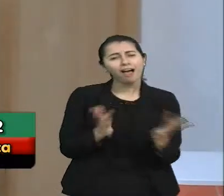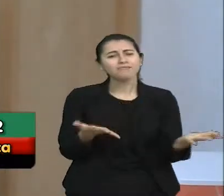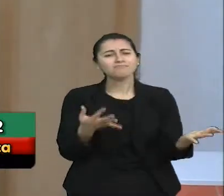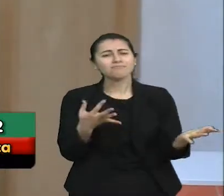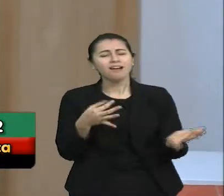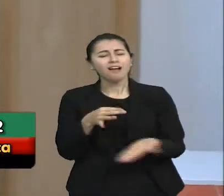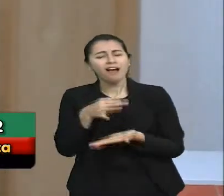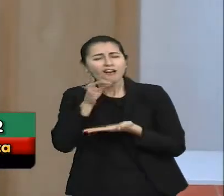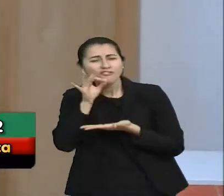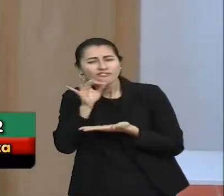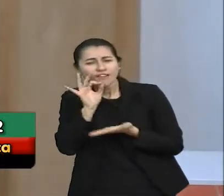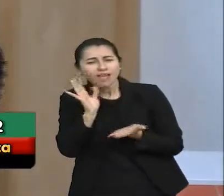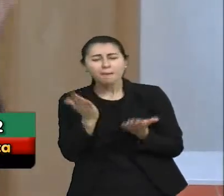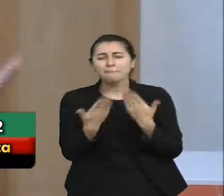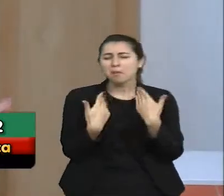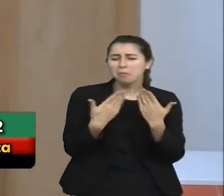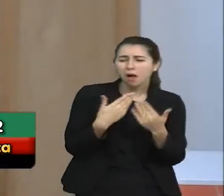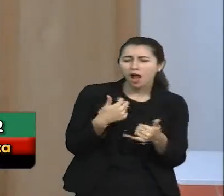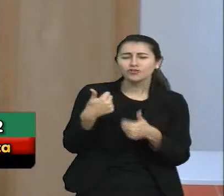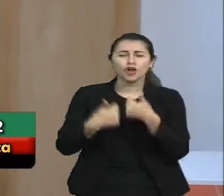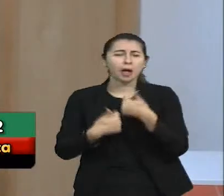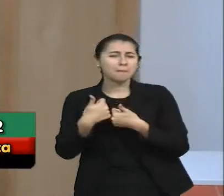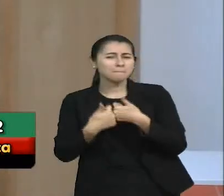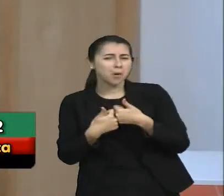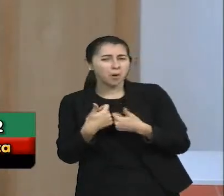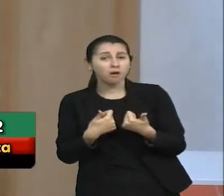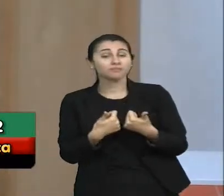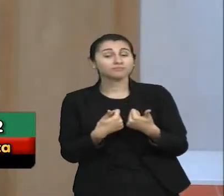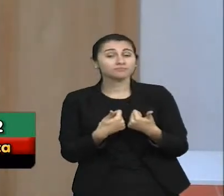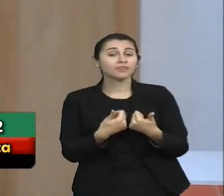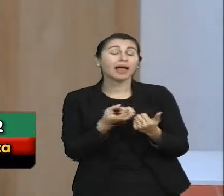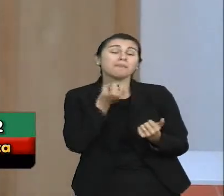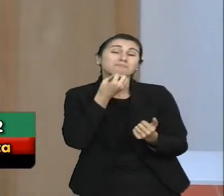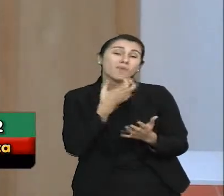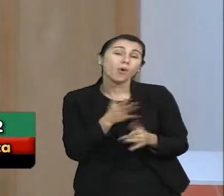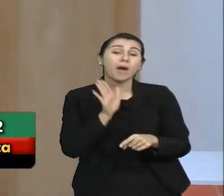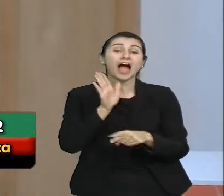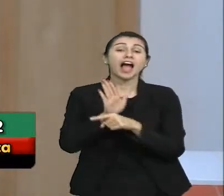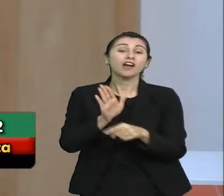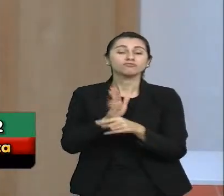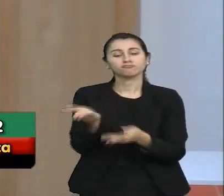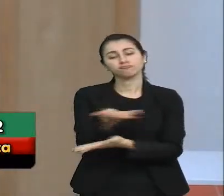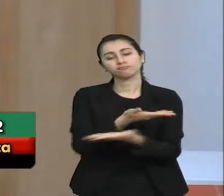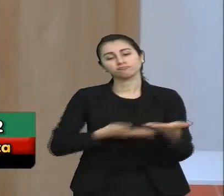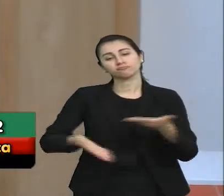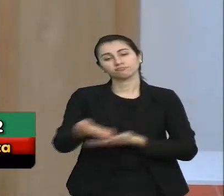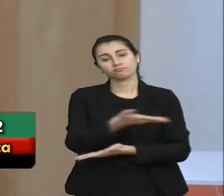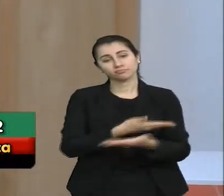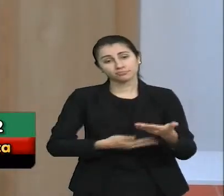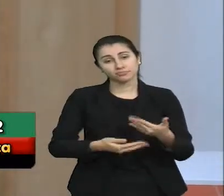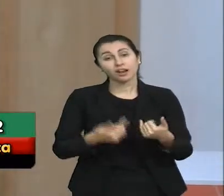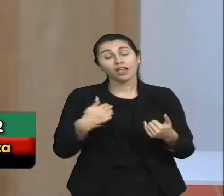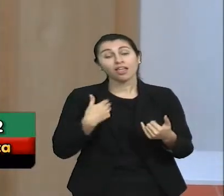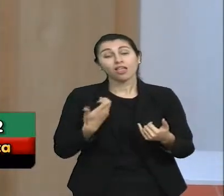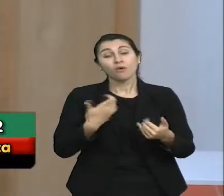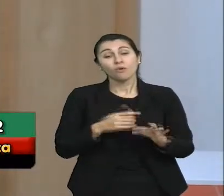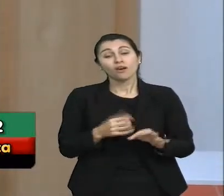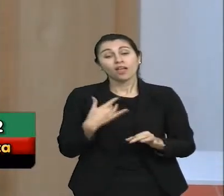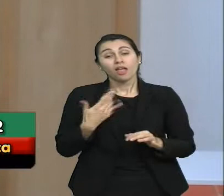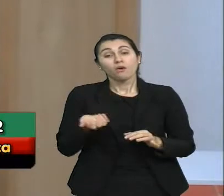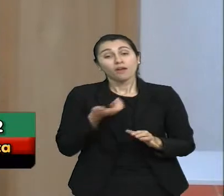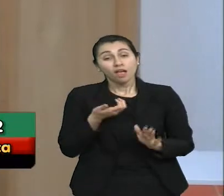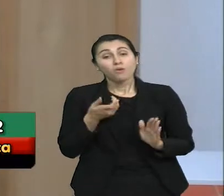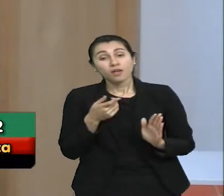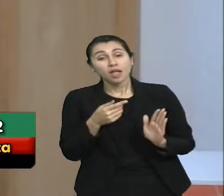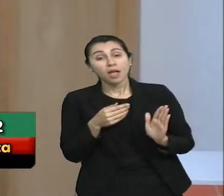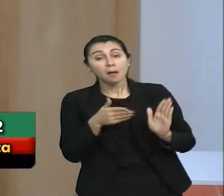do time de futebol, qualquer outra coisa, facilita muito o diálogo. E essa aqui também é uma das propostas que eu quero contribuir, tanto com o